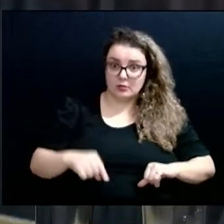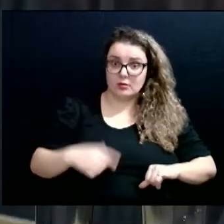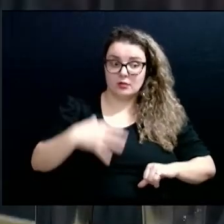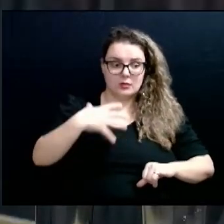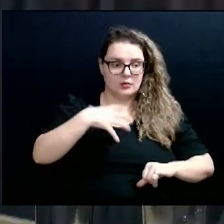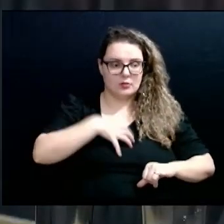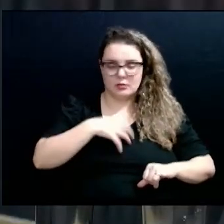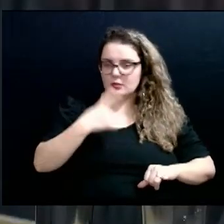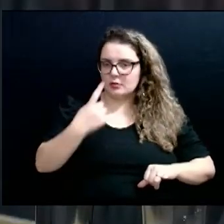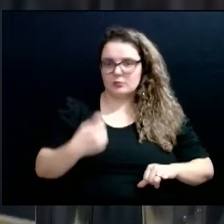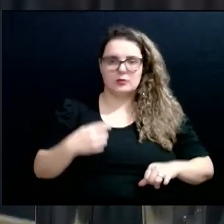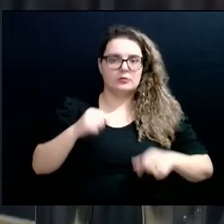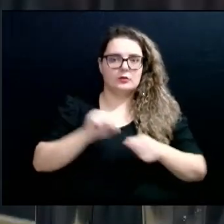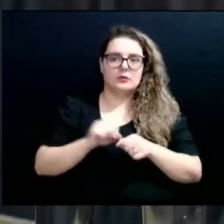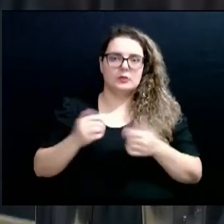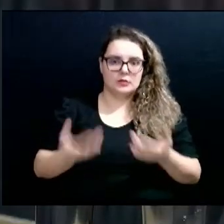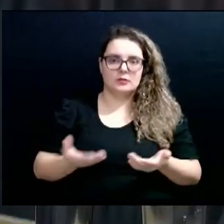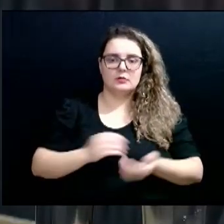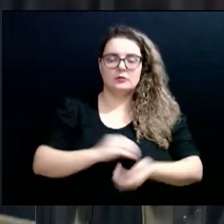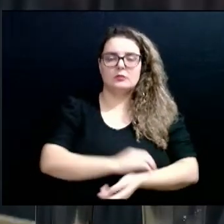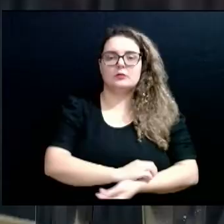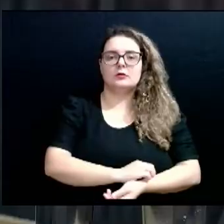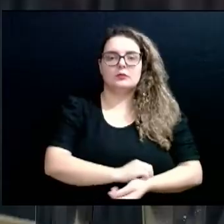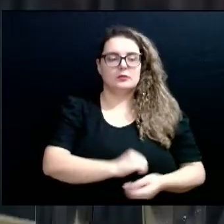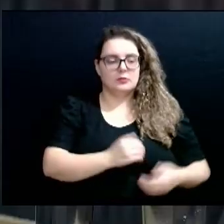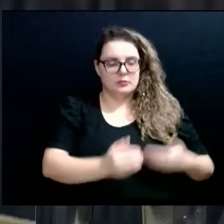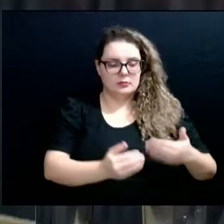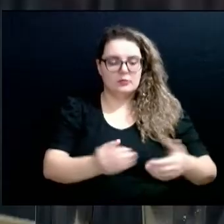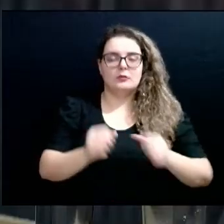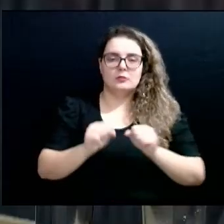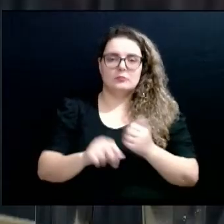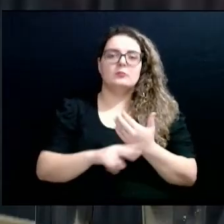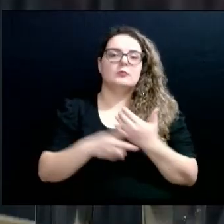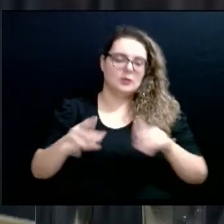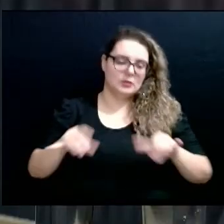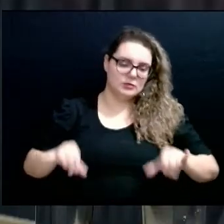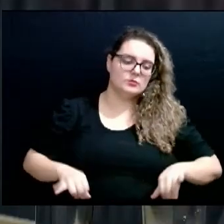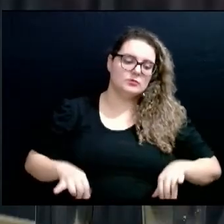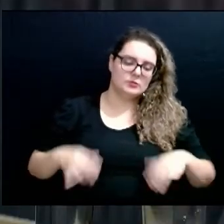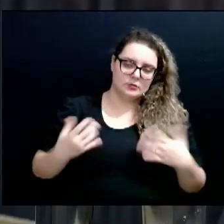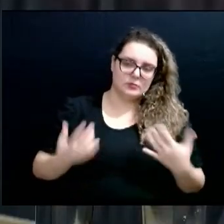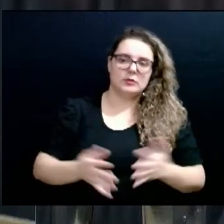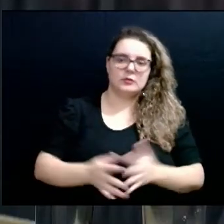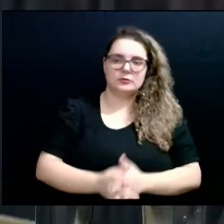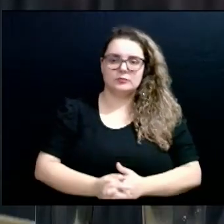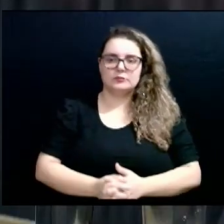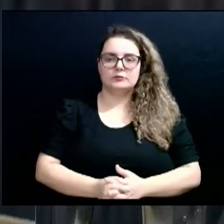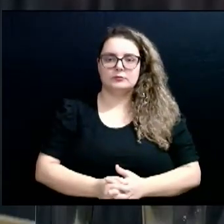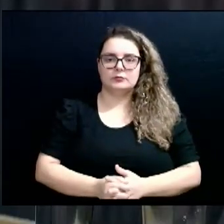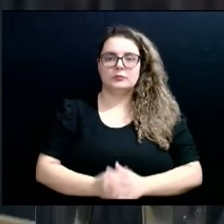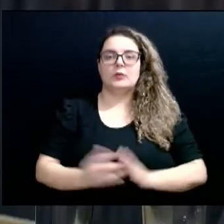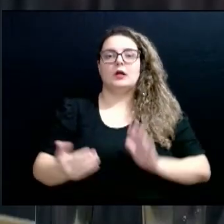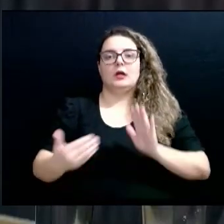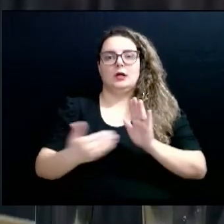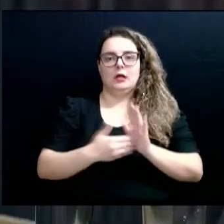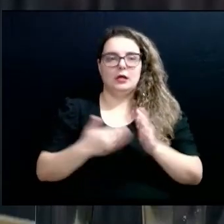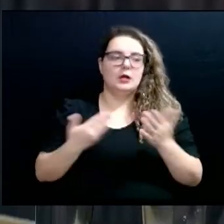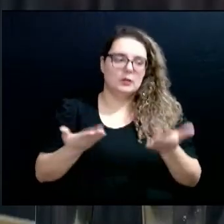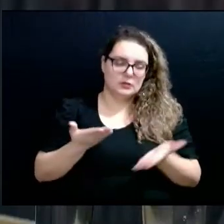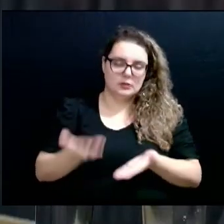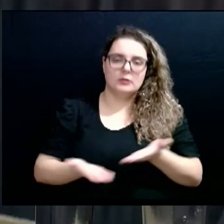fazer isso, mas ao longo do tempo pode trazer sofrimento, né? Até que isso seja tratado e